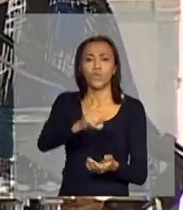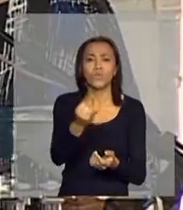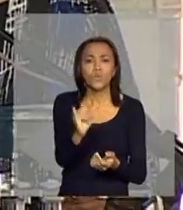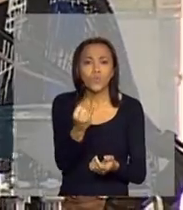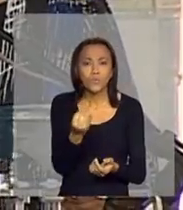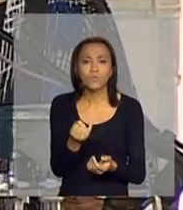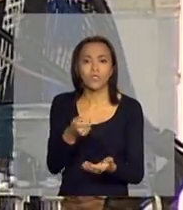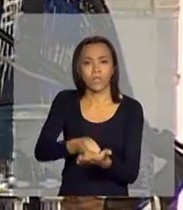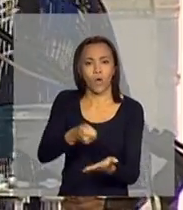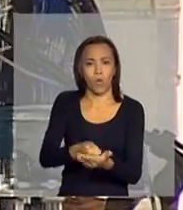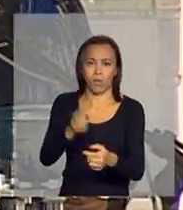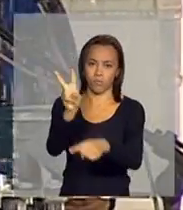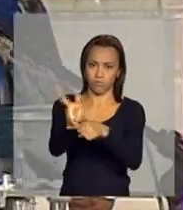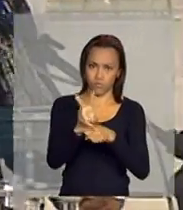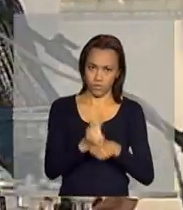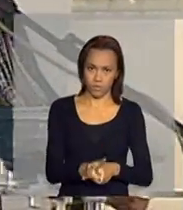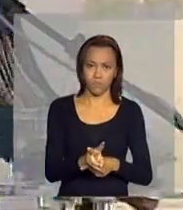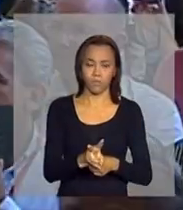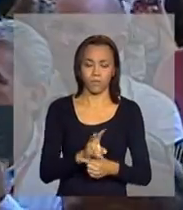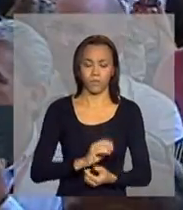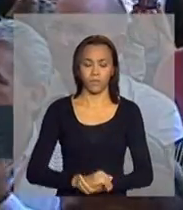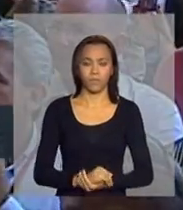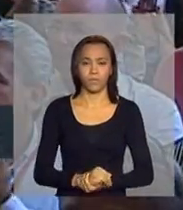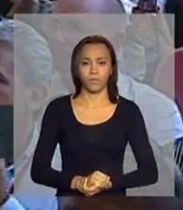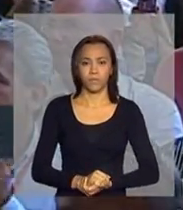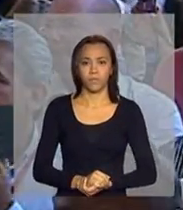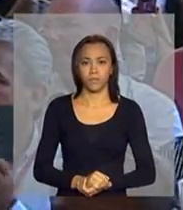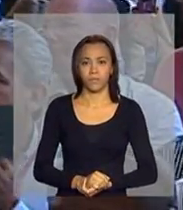do financiamento.